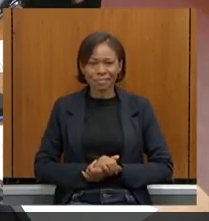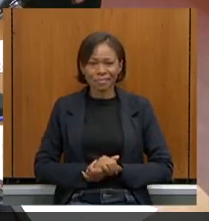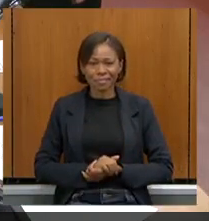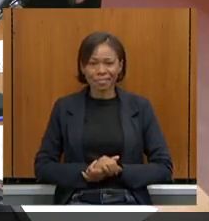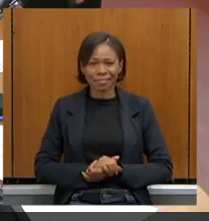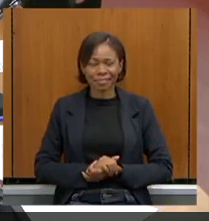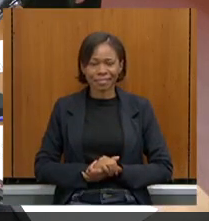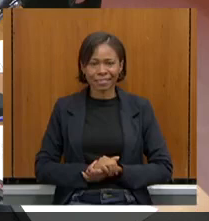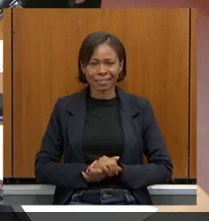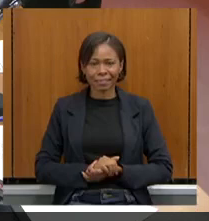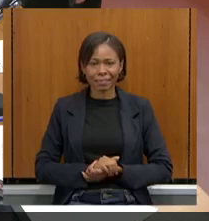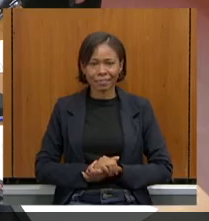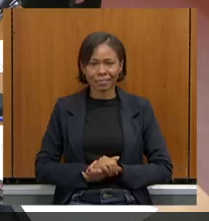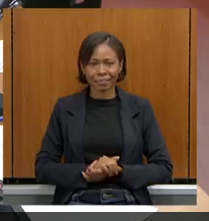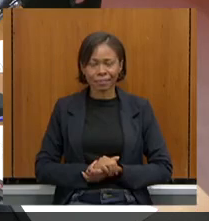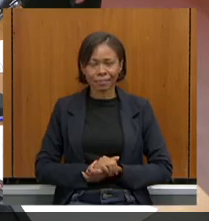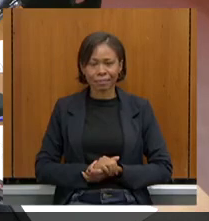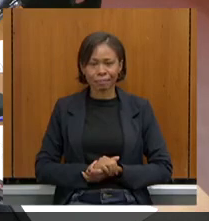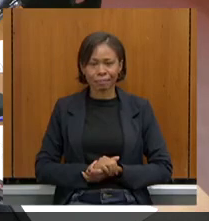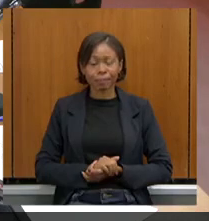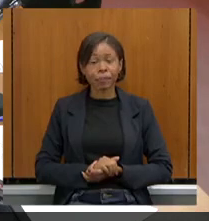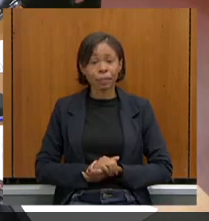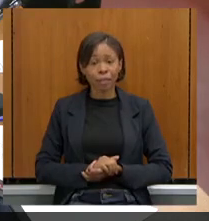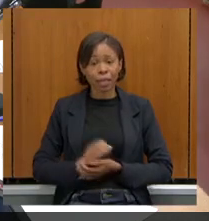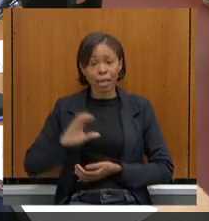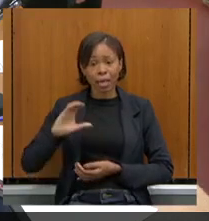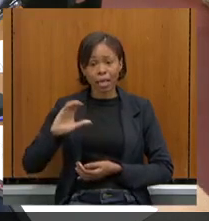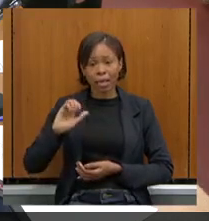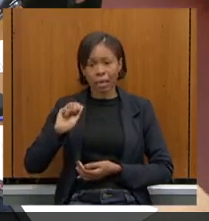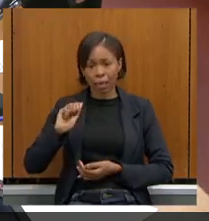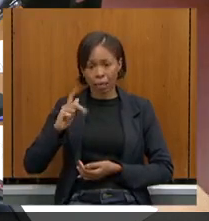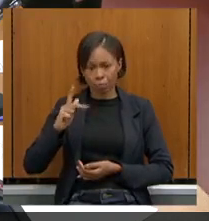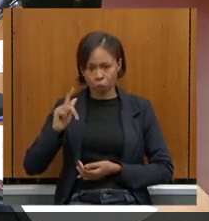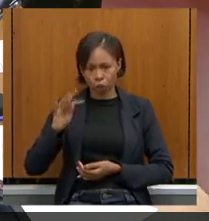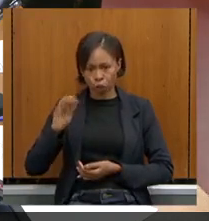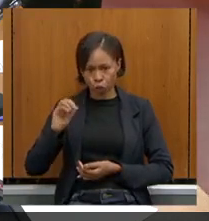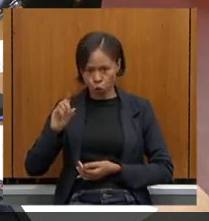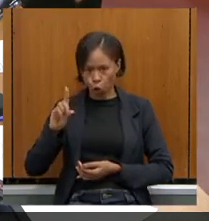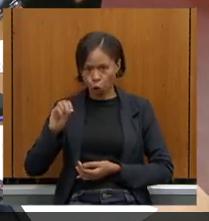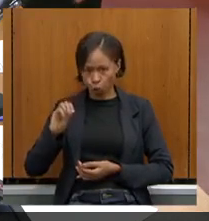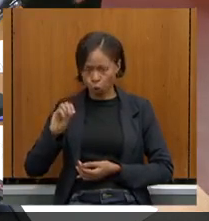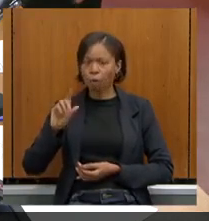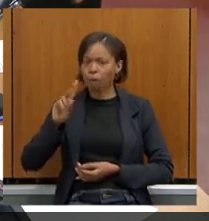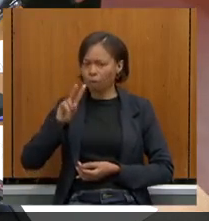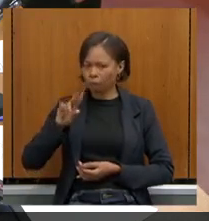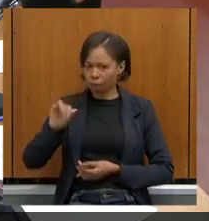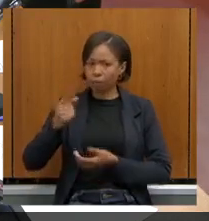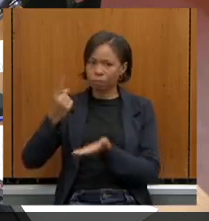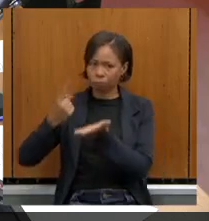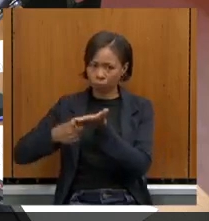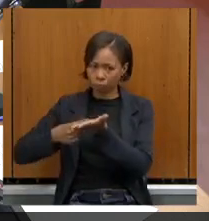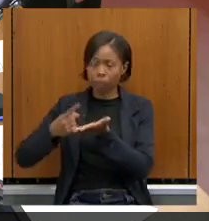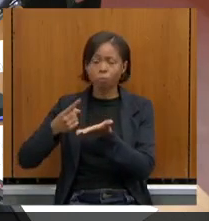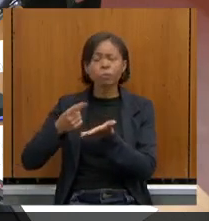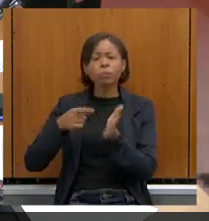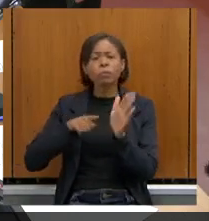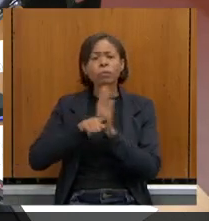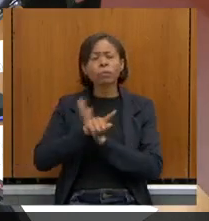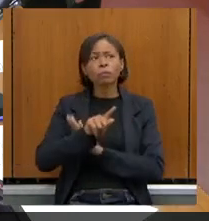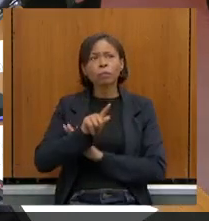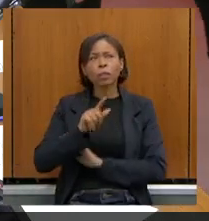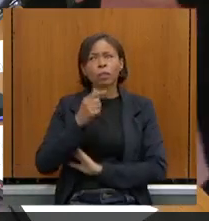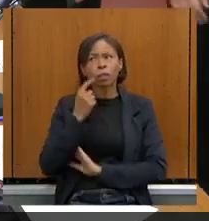tenha lugar, claro que tem. E Capitólio vamos marcar. E aí, Wendel, qual é o grande projeto que eu estou